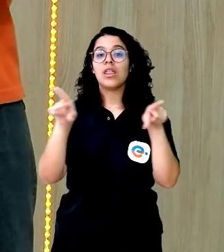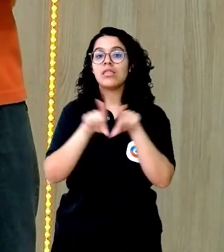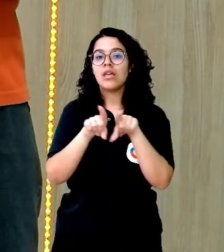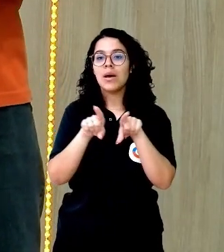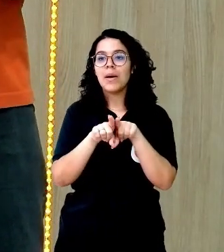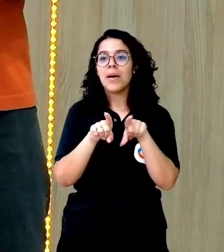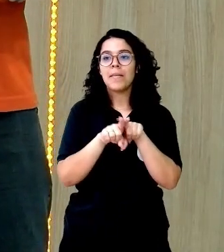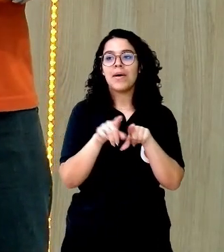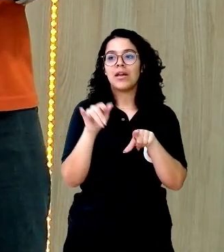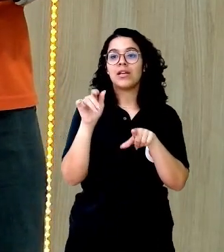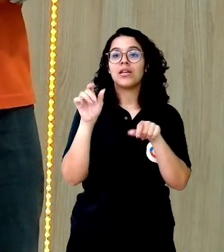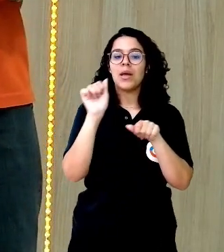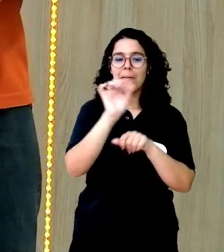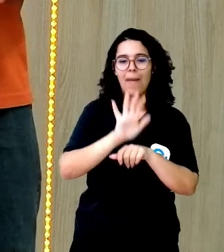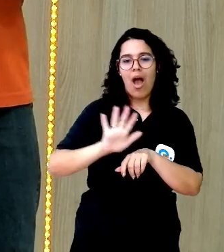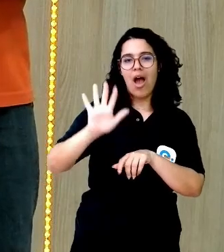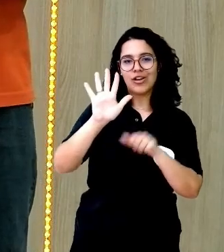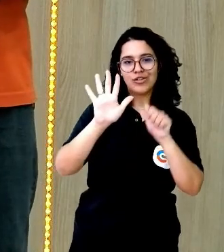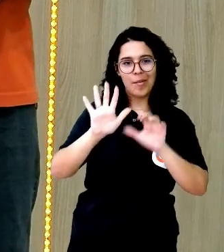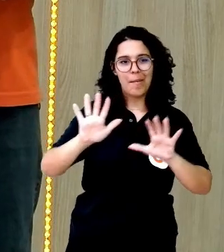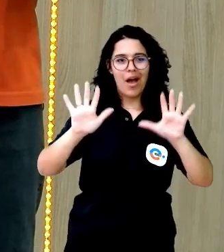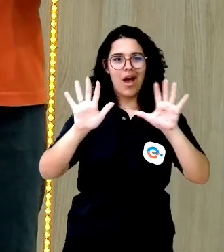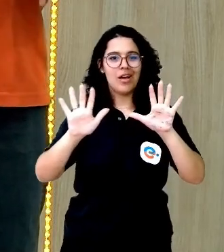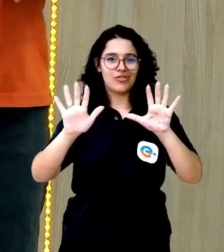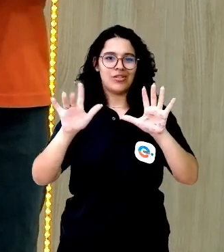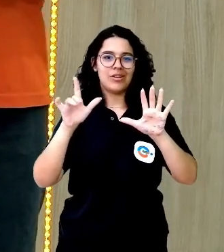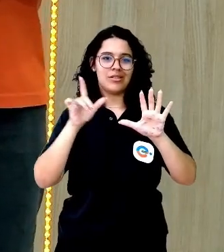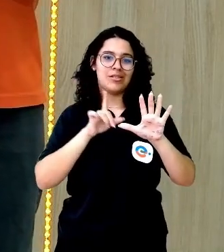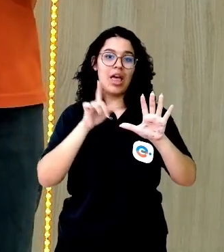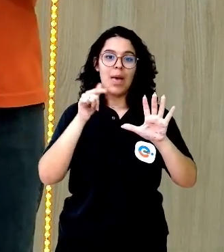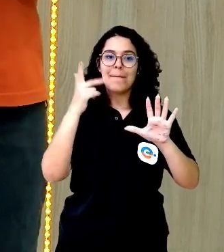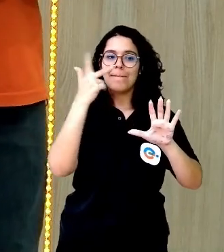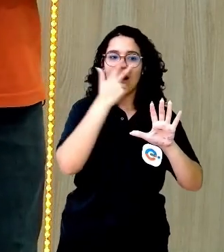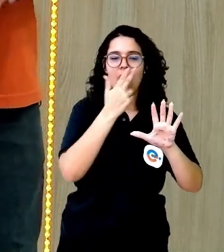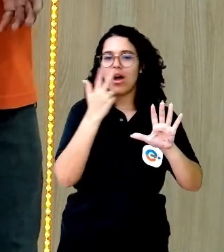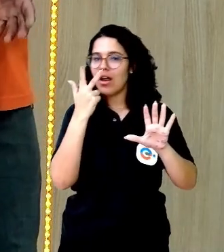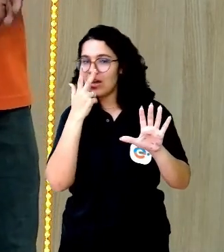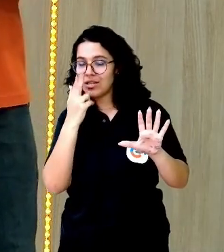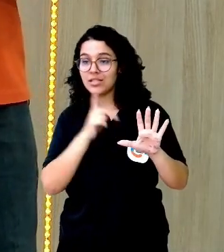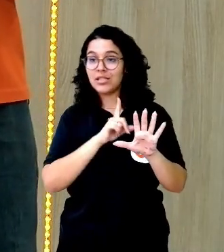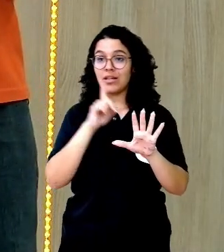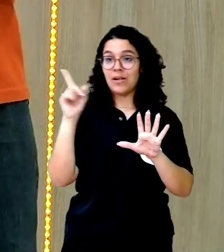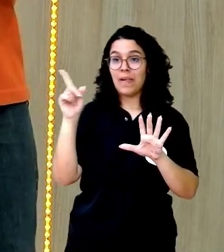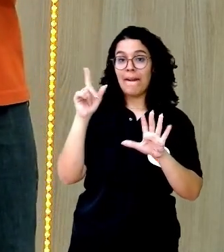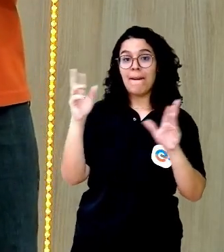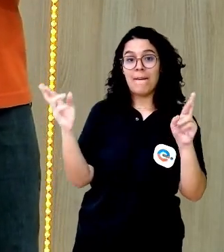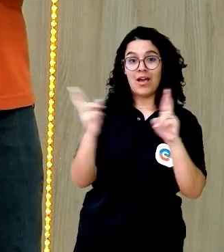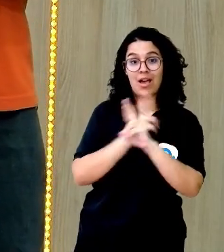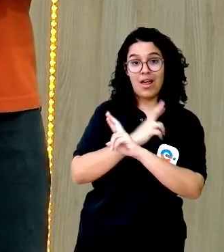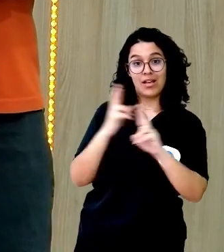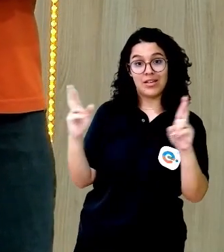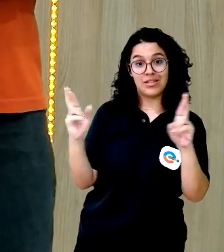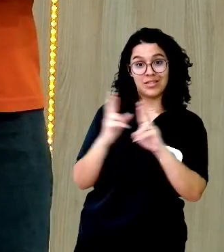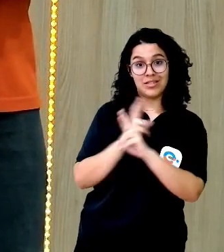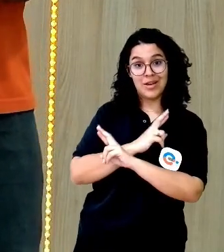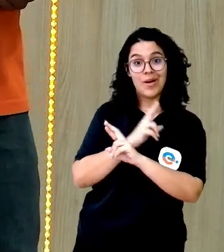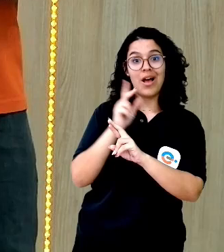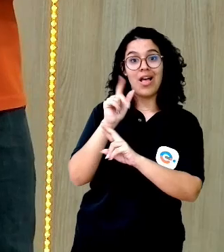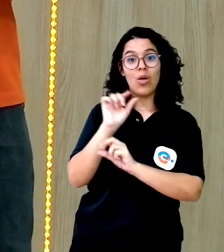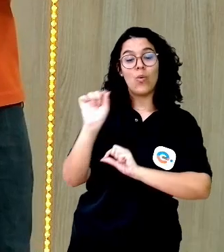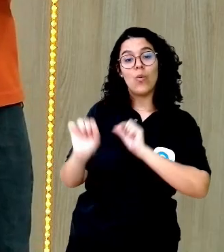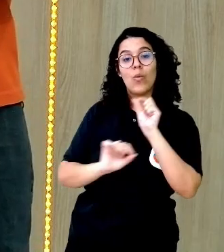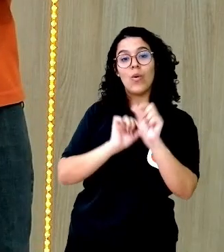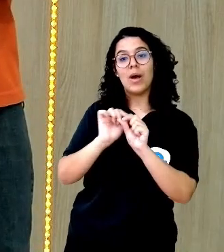questões de figuras semelhantes. No caso aqui, eu tenho somente duas figuras semelhantes, que a relação de proporcionalidade aqui entre